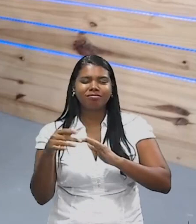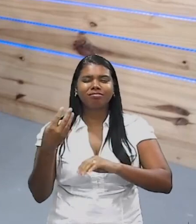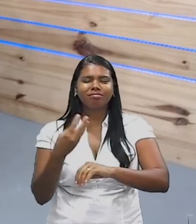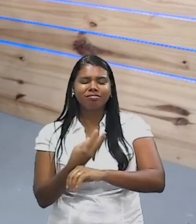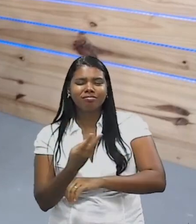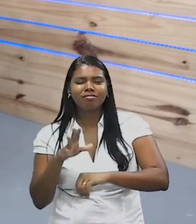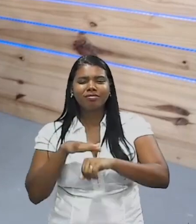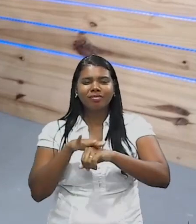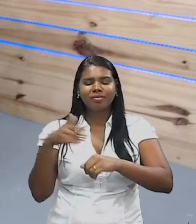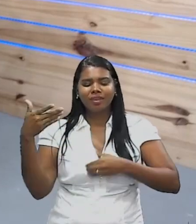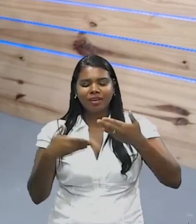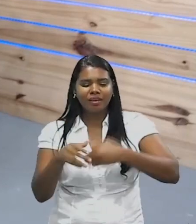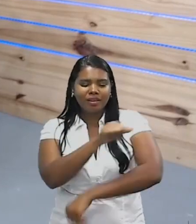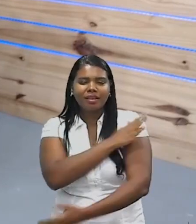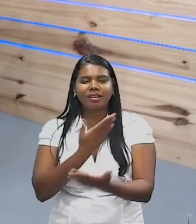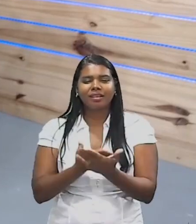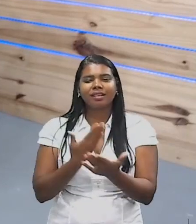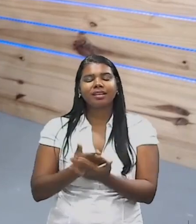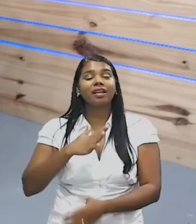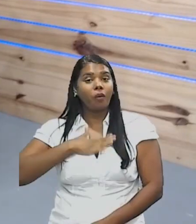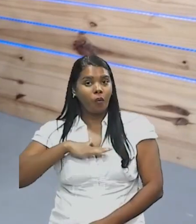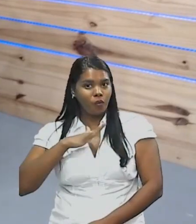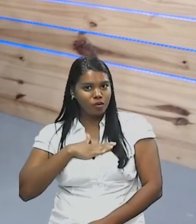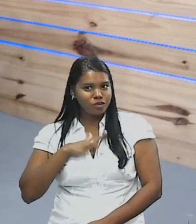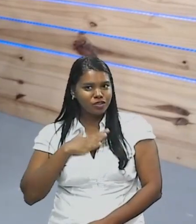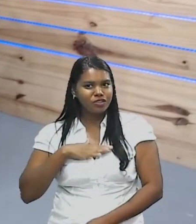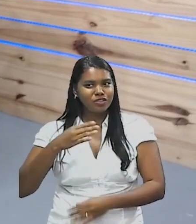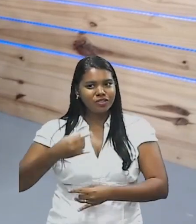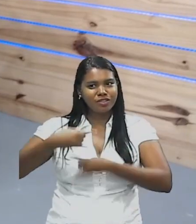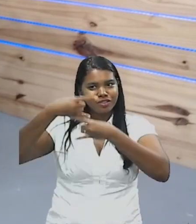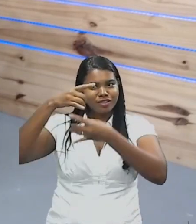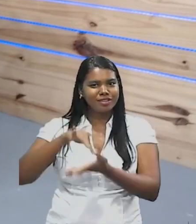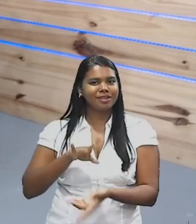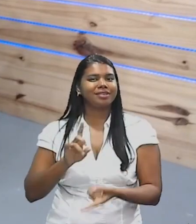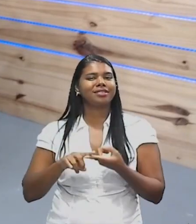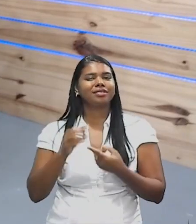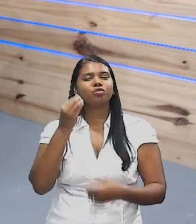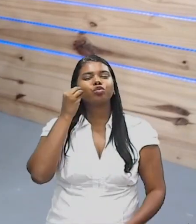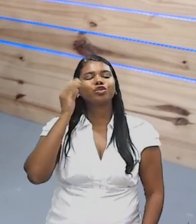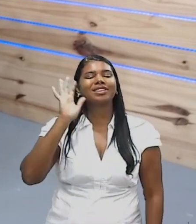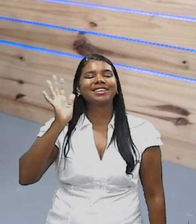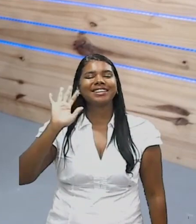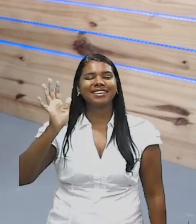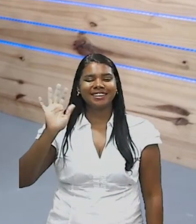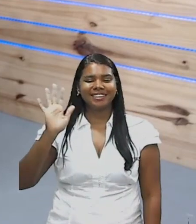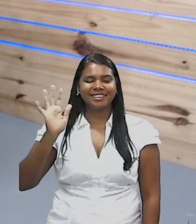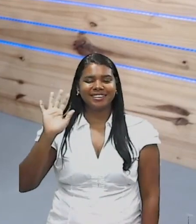estudantes, tá bom? Espero que vocês tenham gostado bastante e até mais!